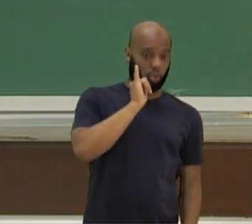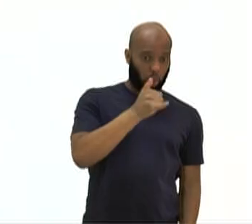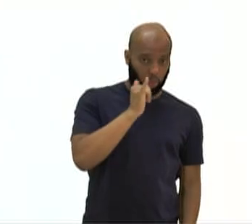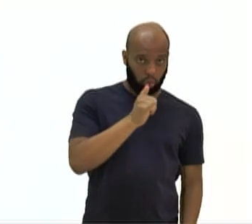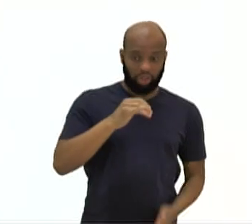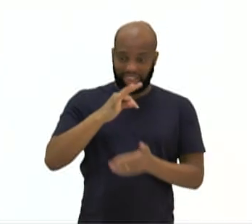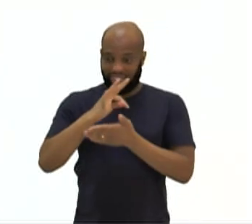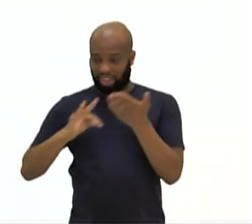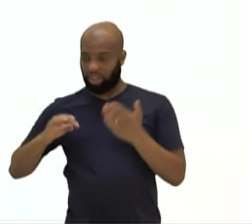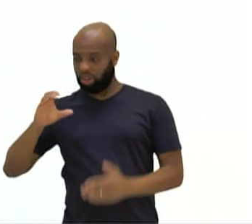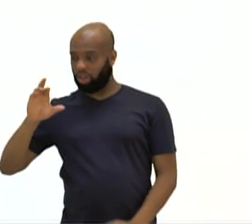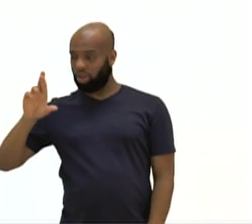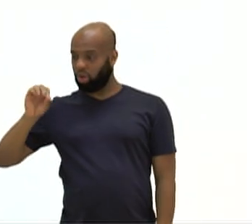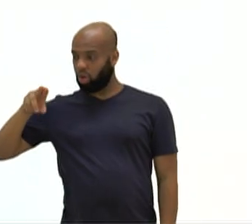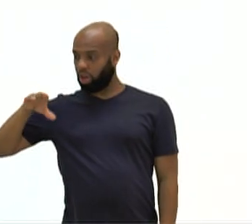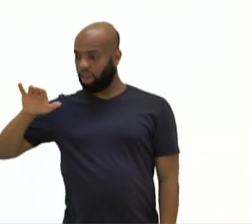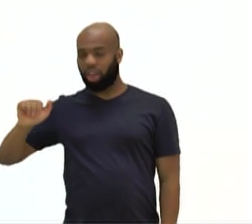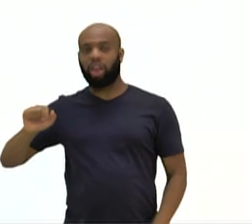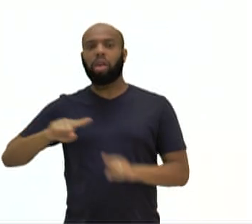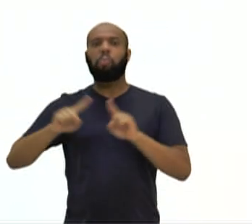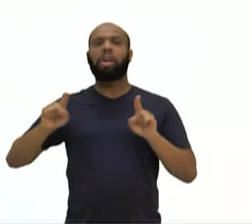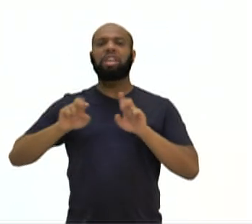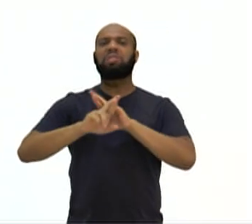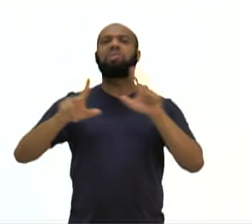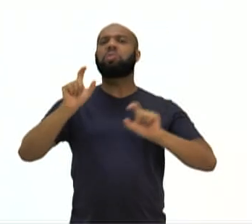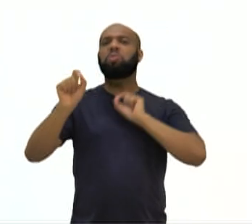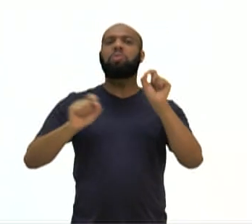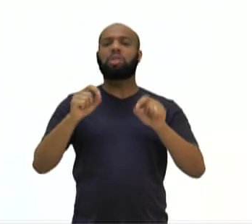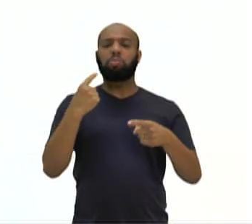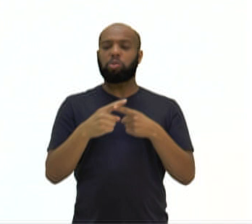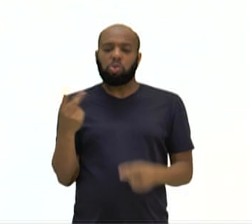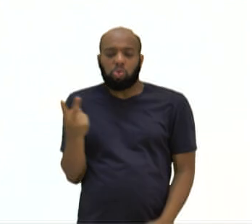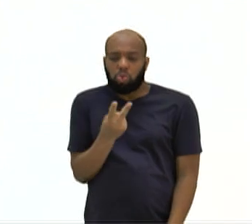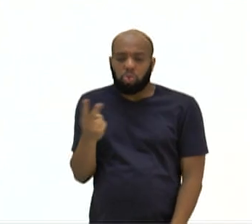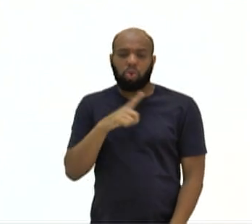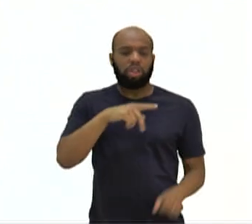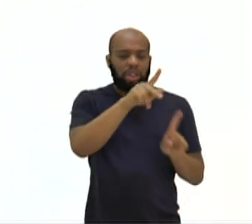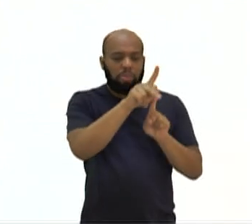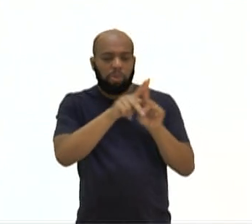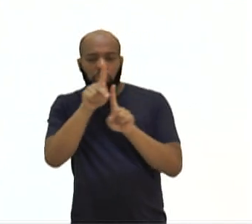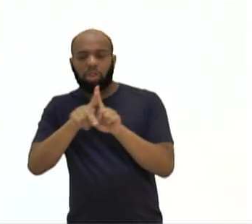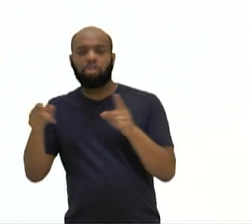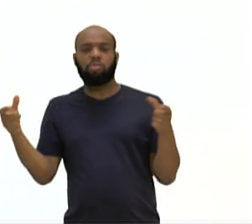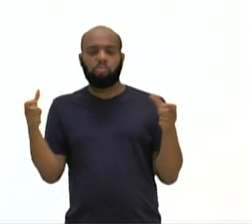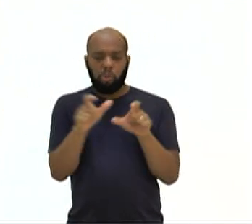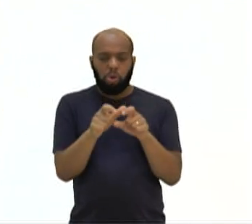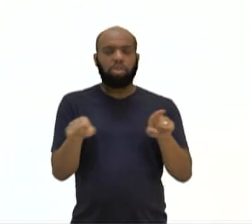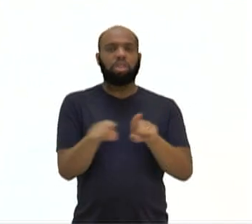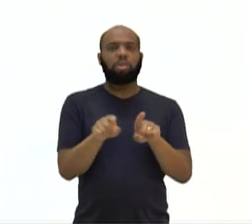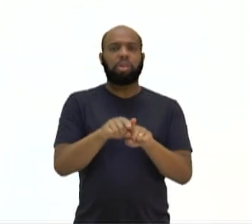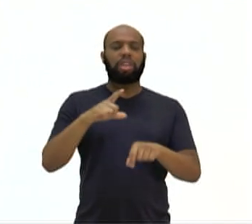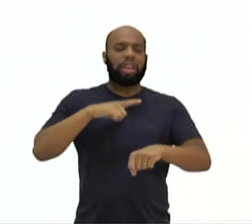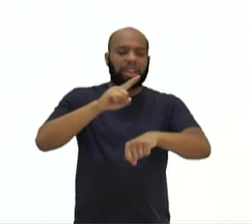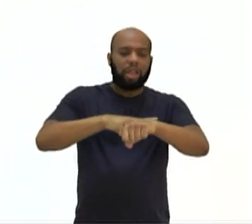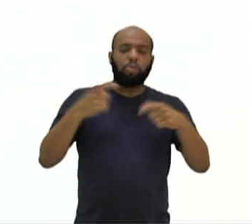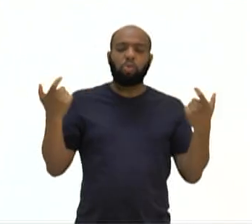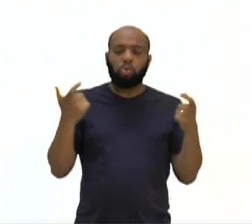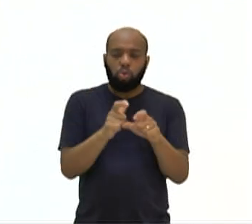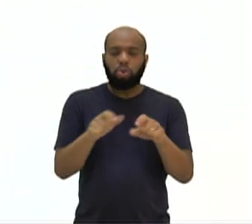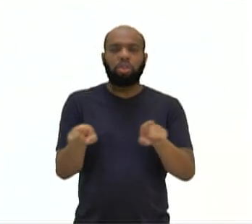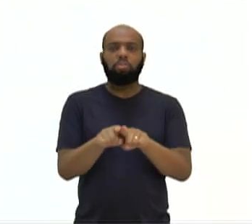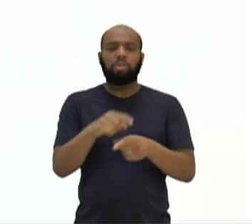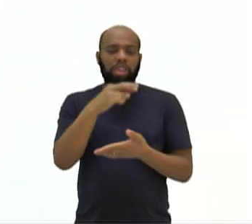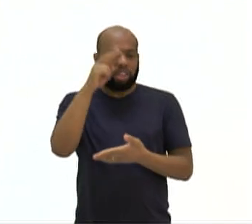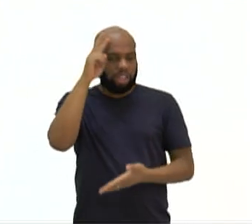os dois têm personagens que são poucos, espaço reduzido, tempo reduzido e história curta, qual a